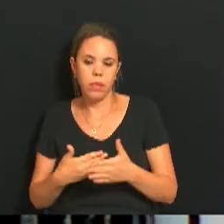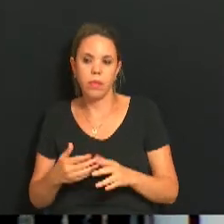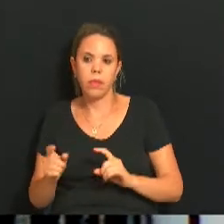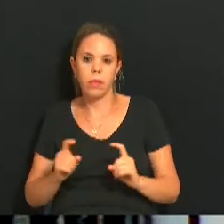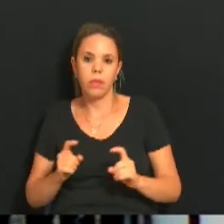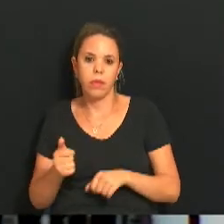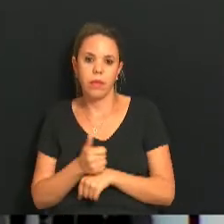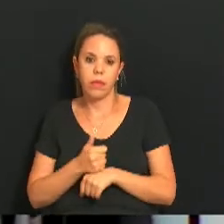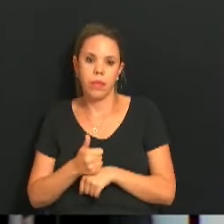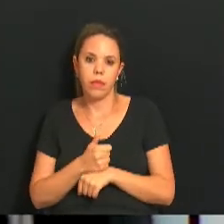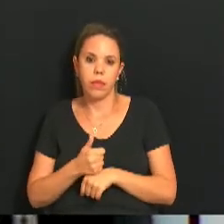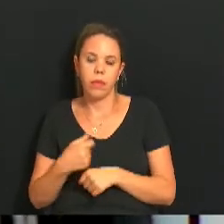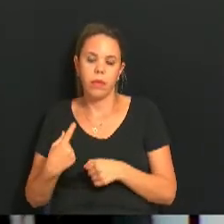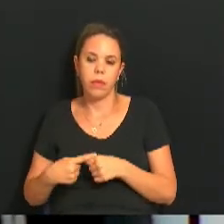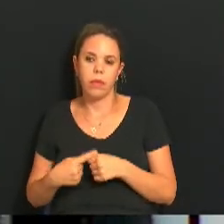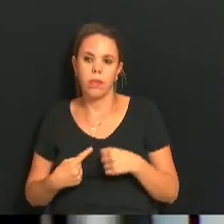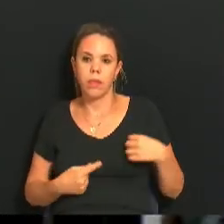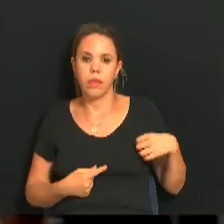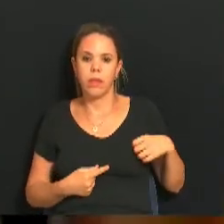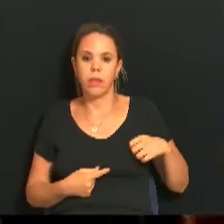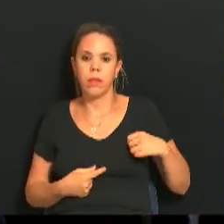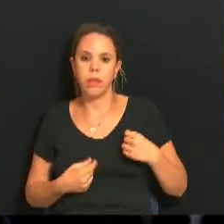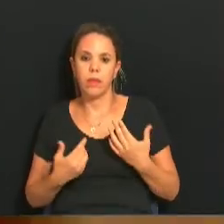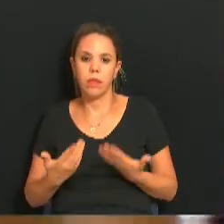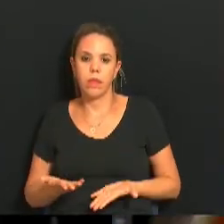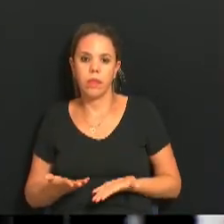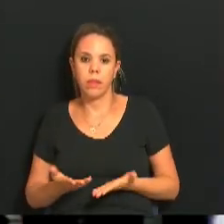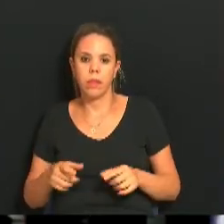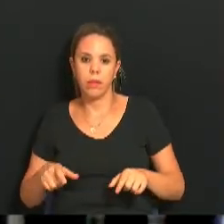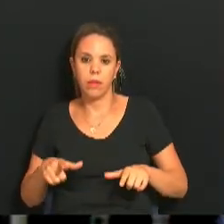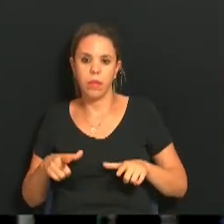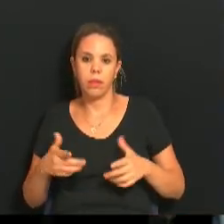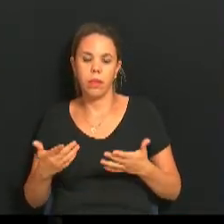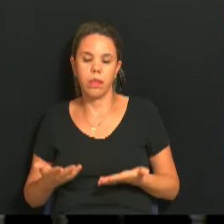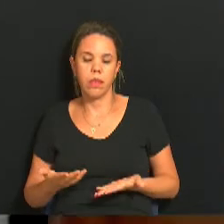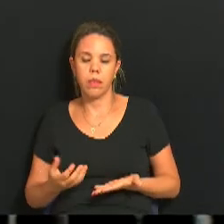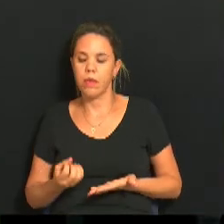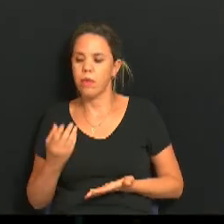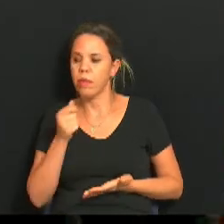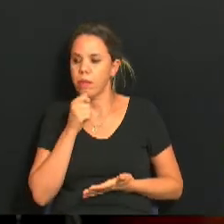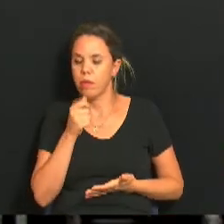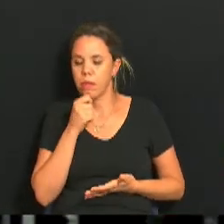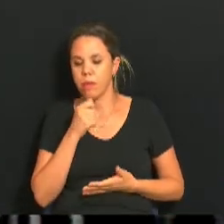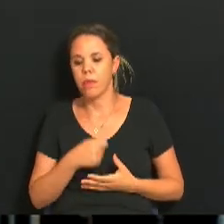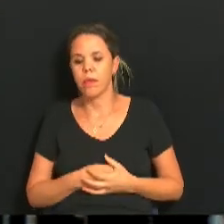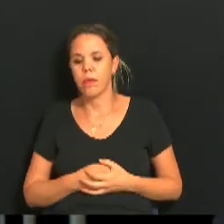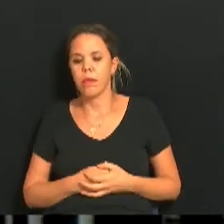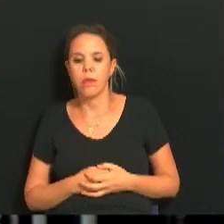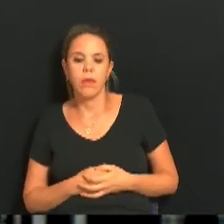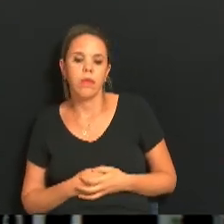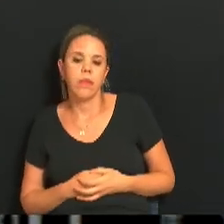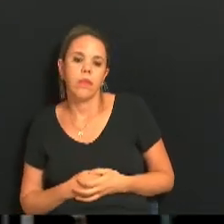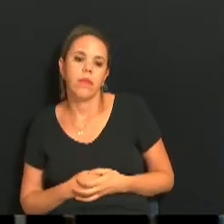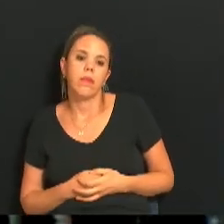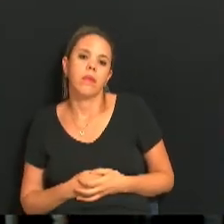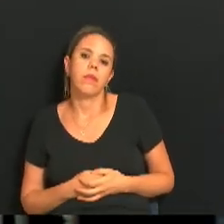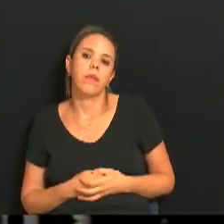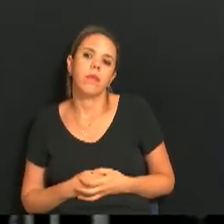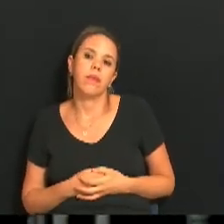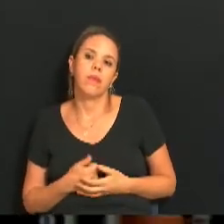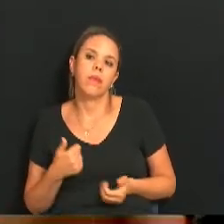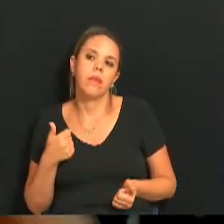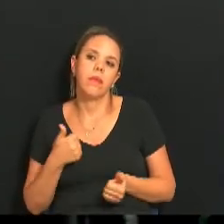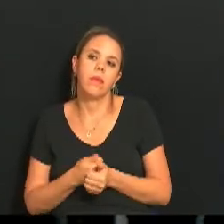da área para o sítio né tanto a título ainda não aconteceu mas está assim o mês de